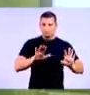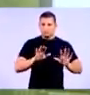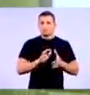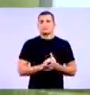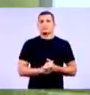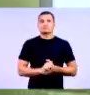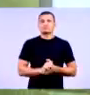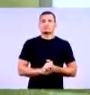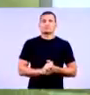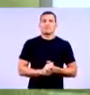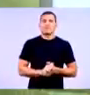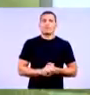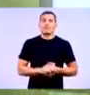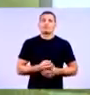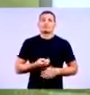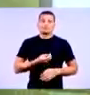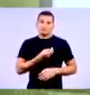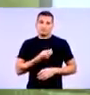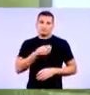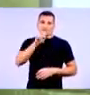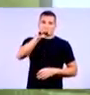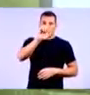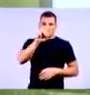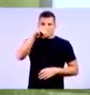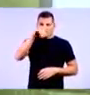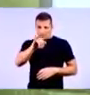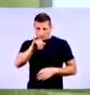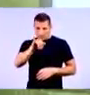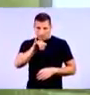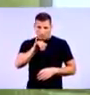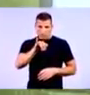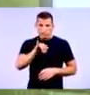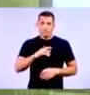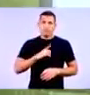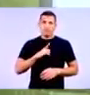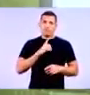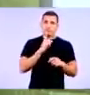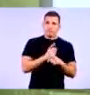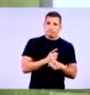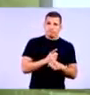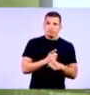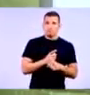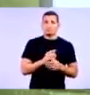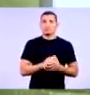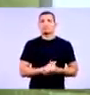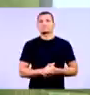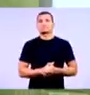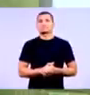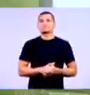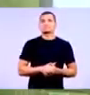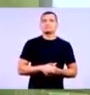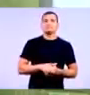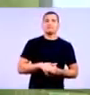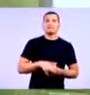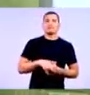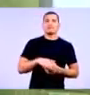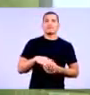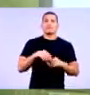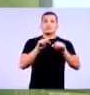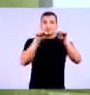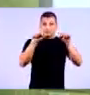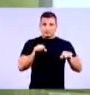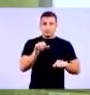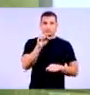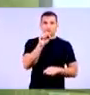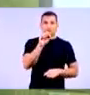semipresencial tem a combinação das TICs com um encontro presencial, e o sistema de tutoria engloba as 3